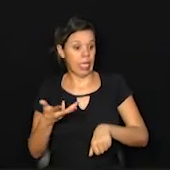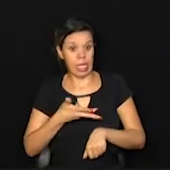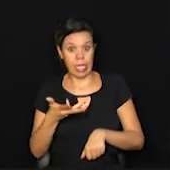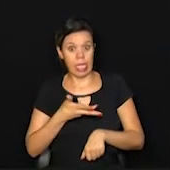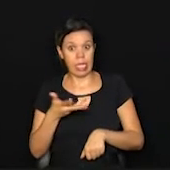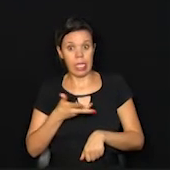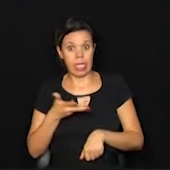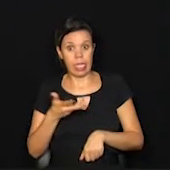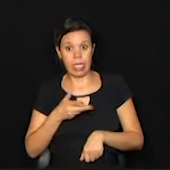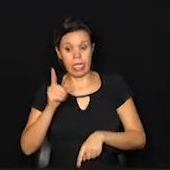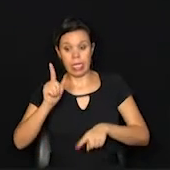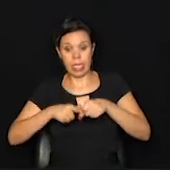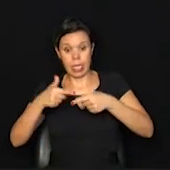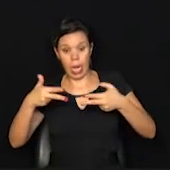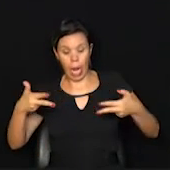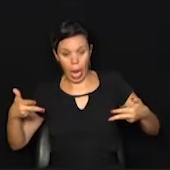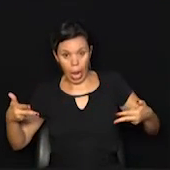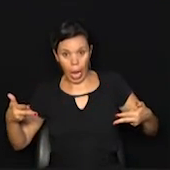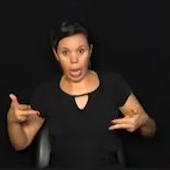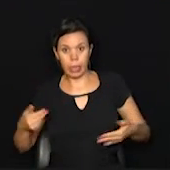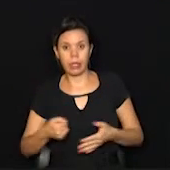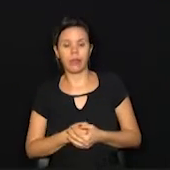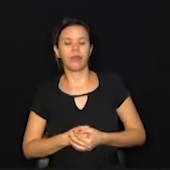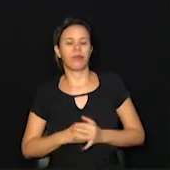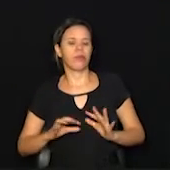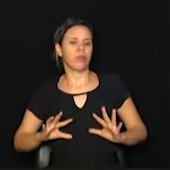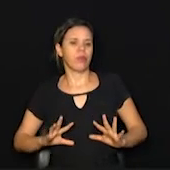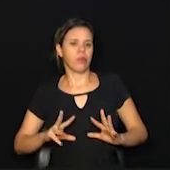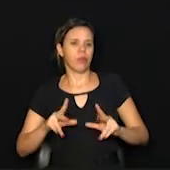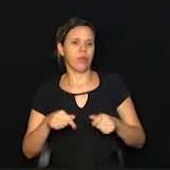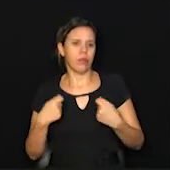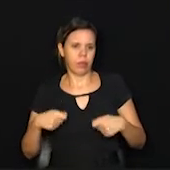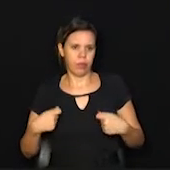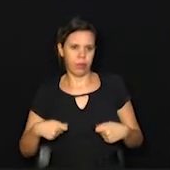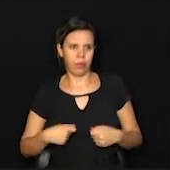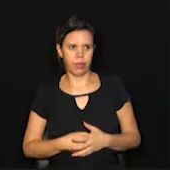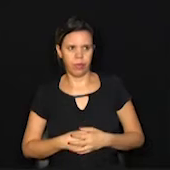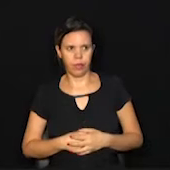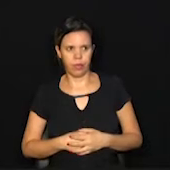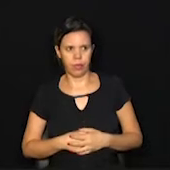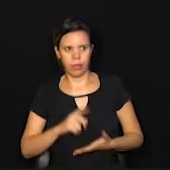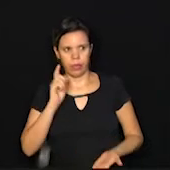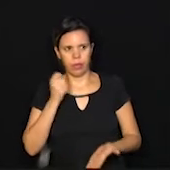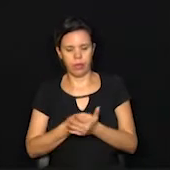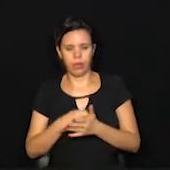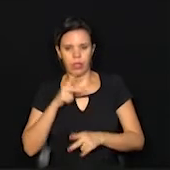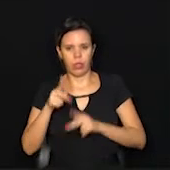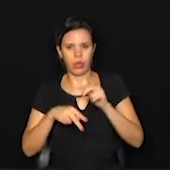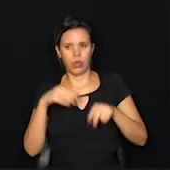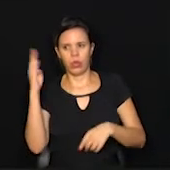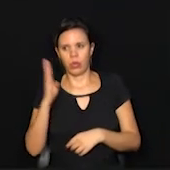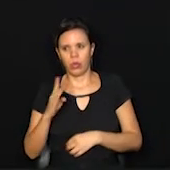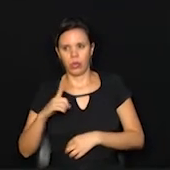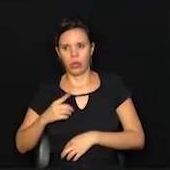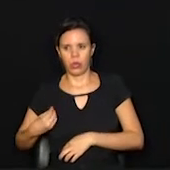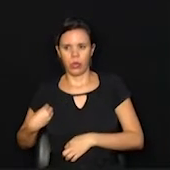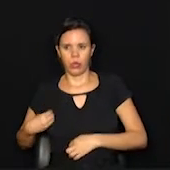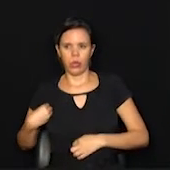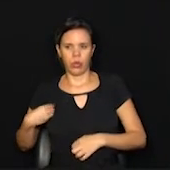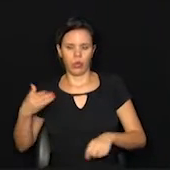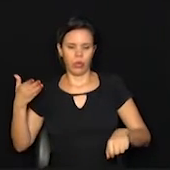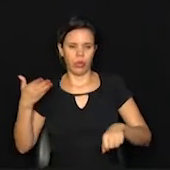hábil os insumos e tudo mais que é necessário para garantir que o povo brasileiro tivesse